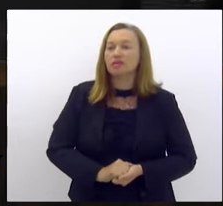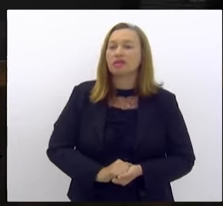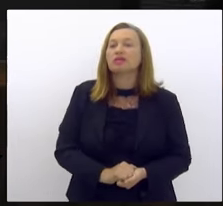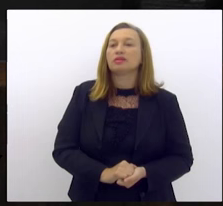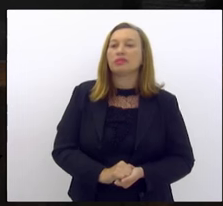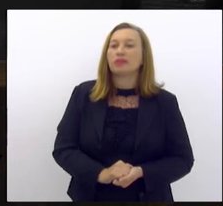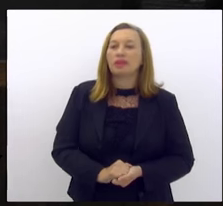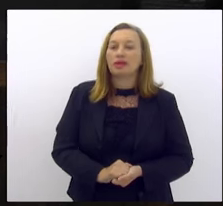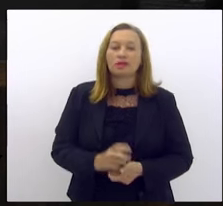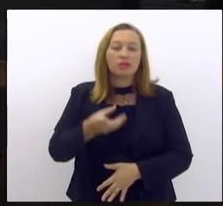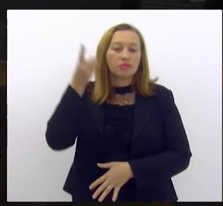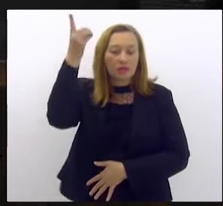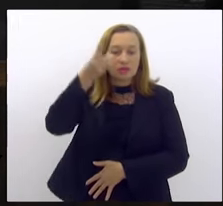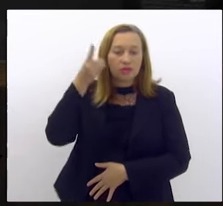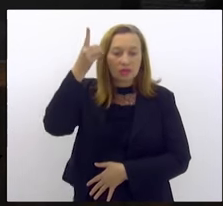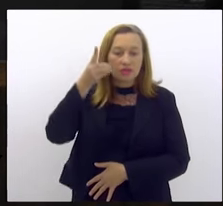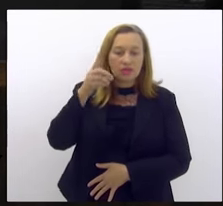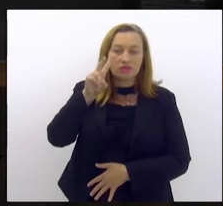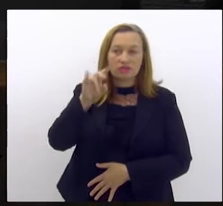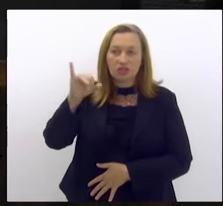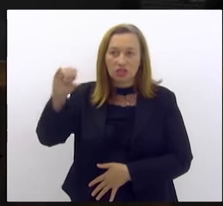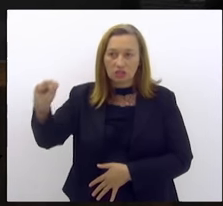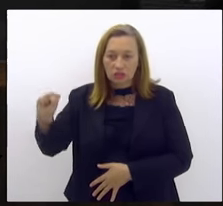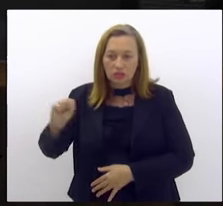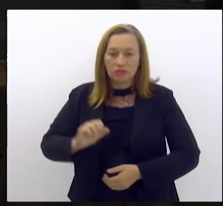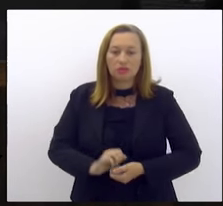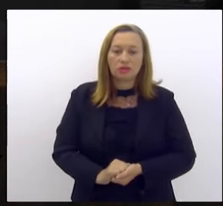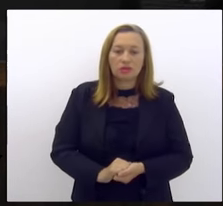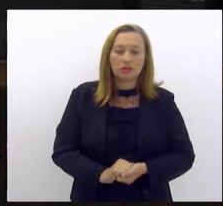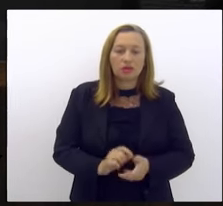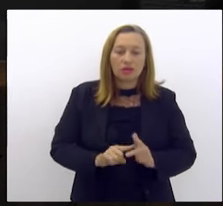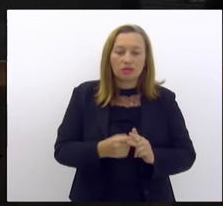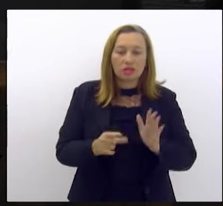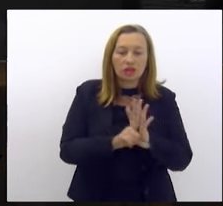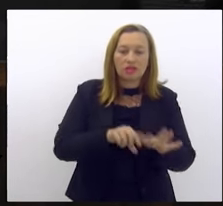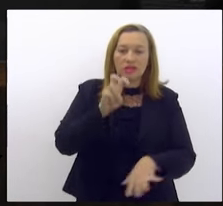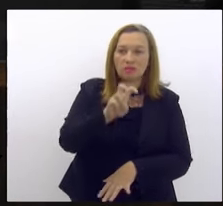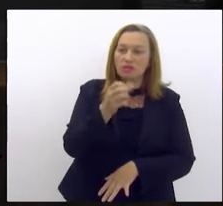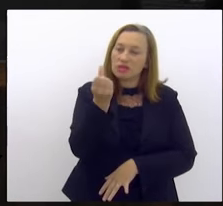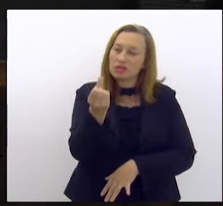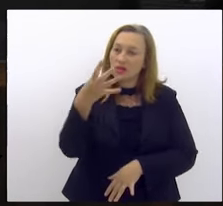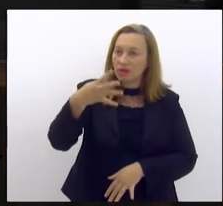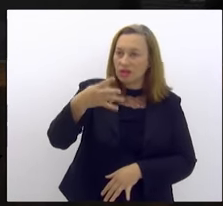729-2023, de autoria do deputado Vinícius Cozolino, que altera a lei número